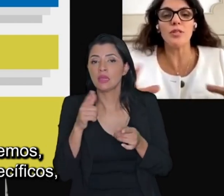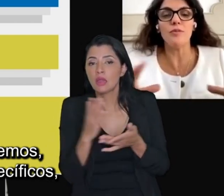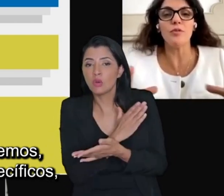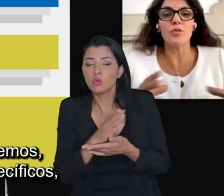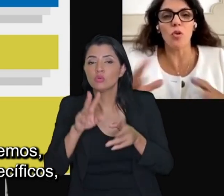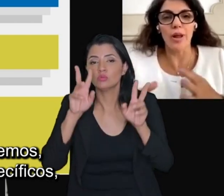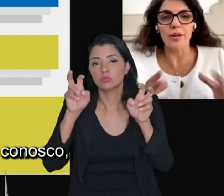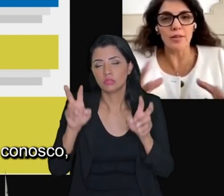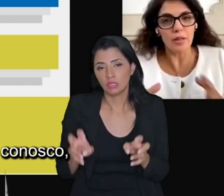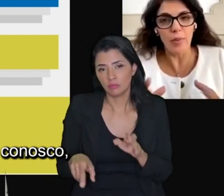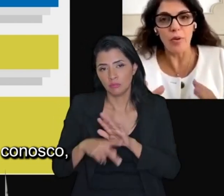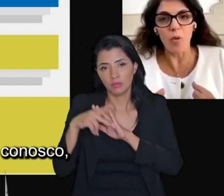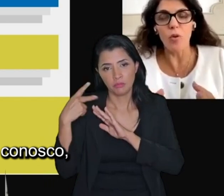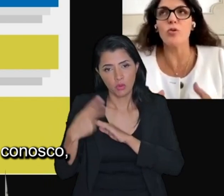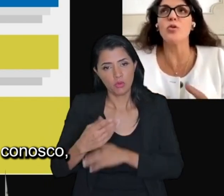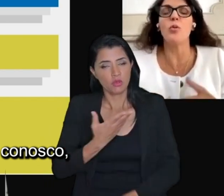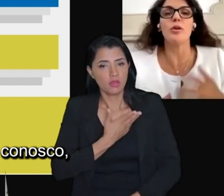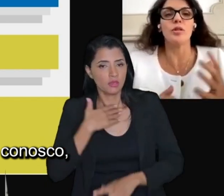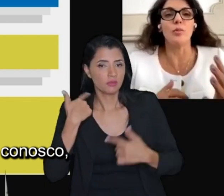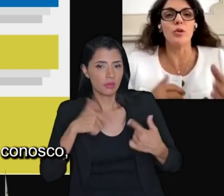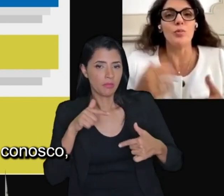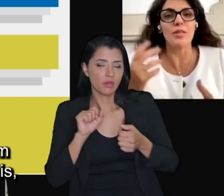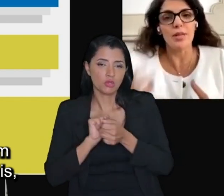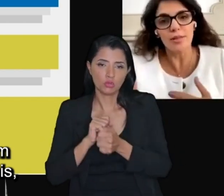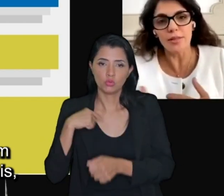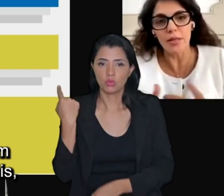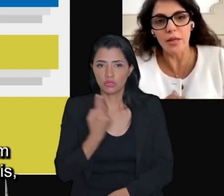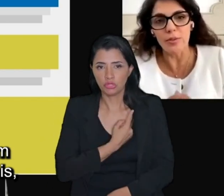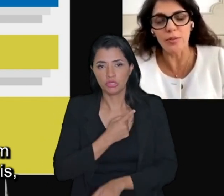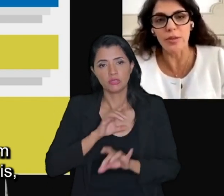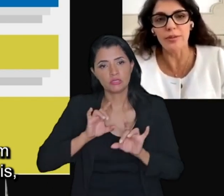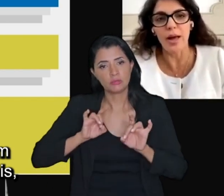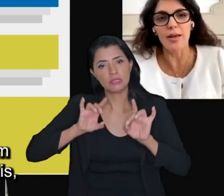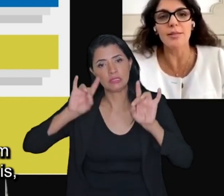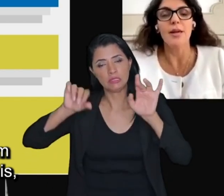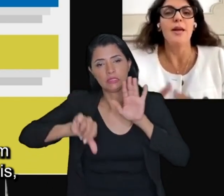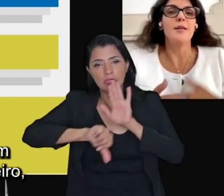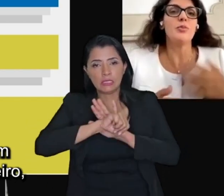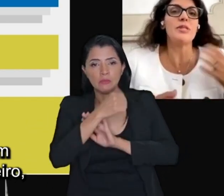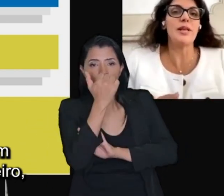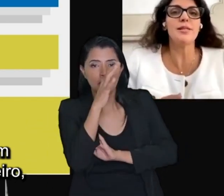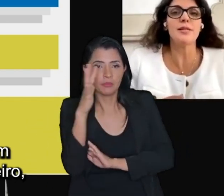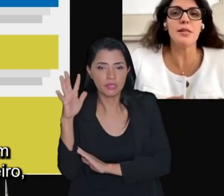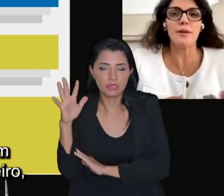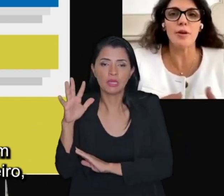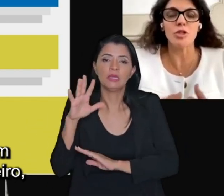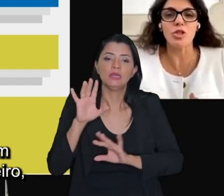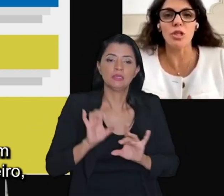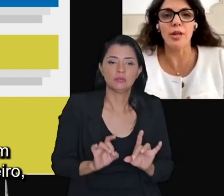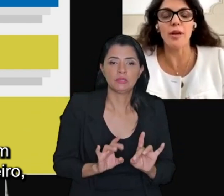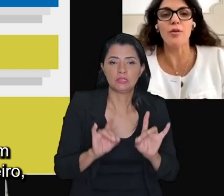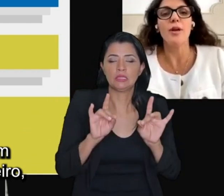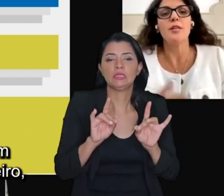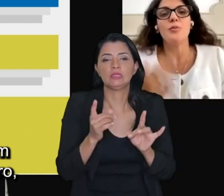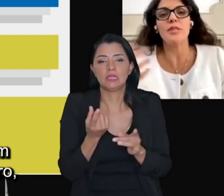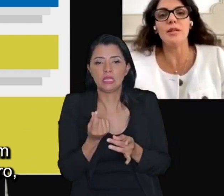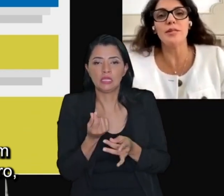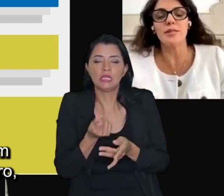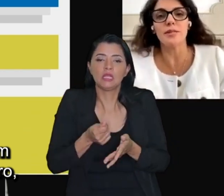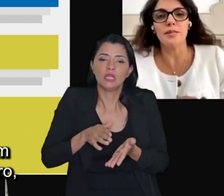temas específicos, colegas que trabalham conosco, por exemplo, especialistas em crimes ambientais, especialistas em lavagem de